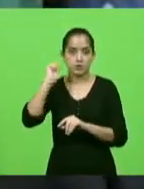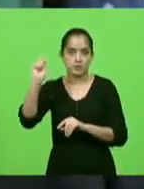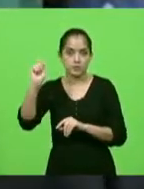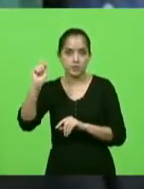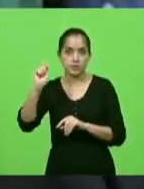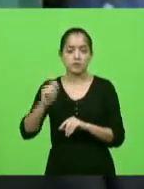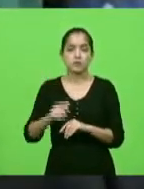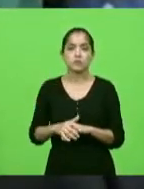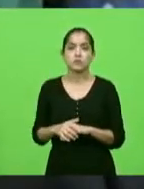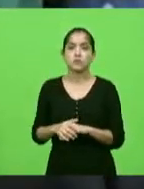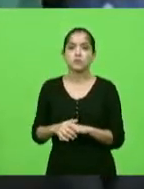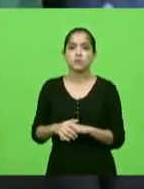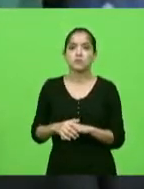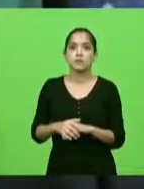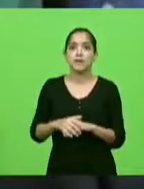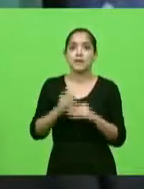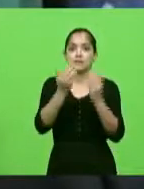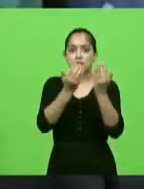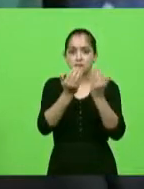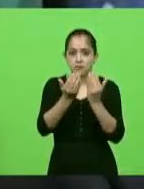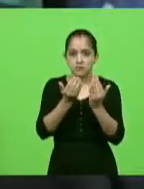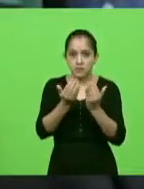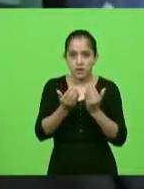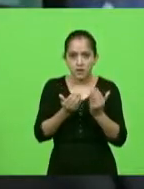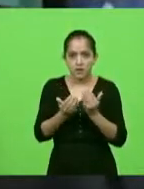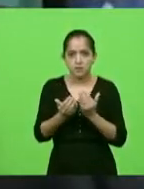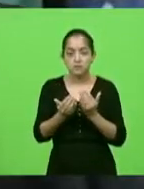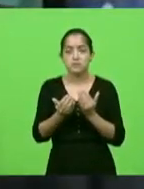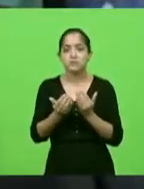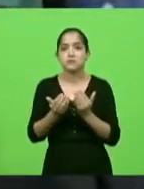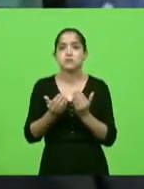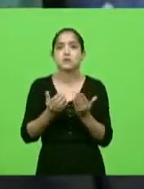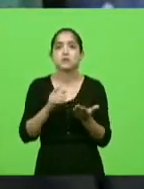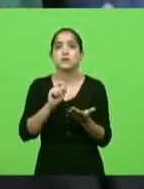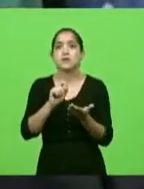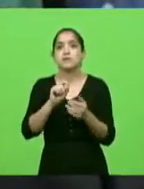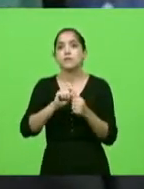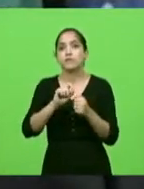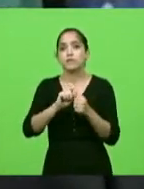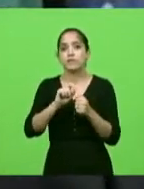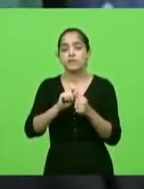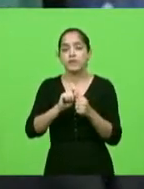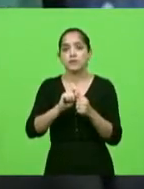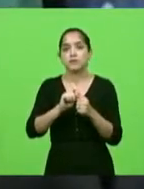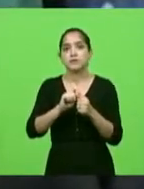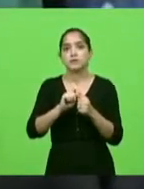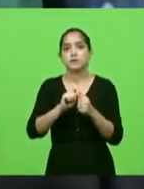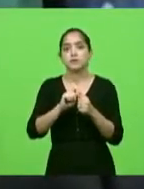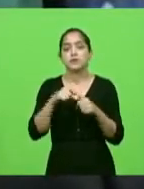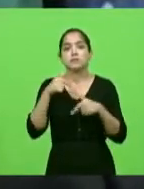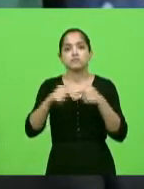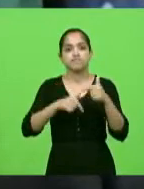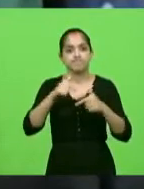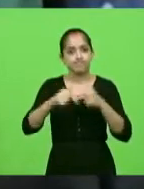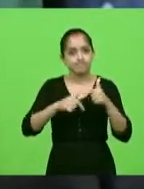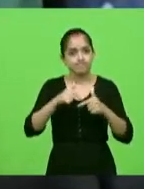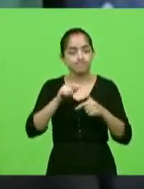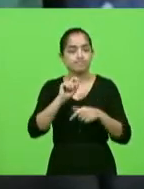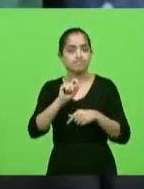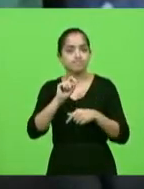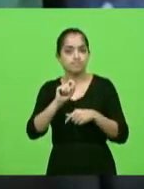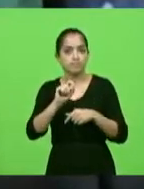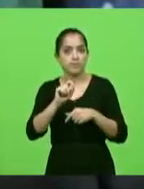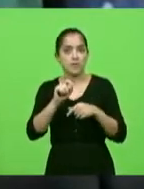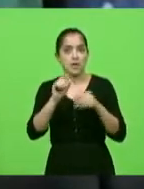circunstância parece bem elucidada da análise da oitiva do próprio Samuel, realizada em âmbito da Força-Tarefa, inferindo-se ser